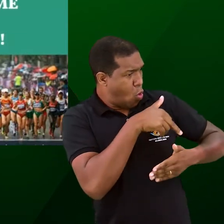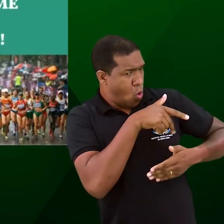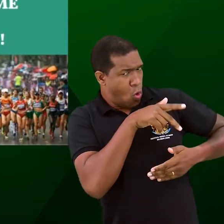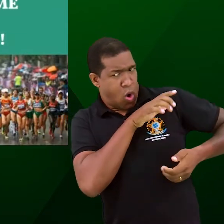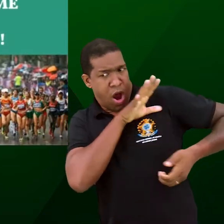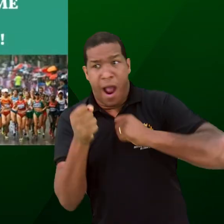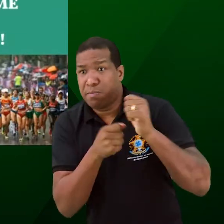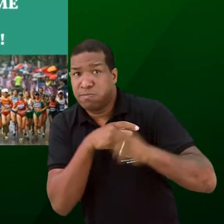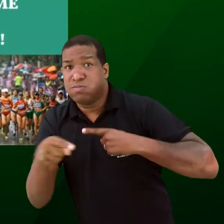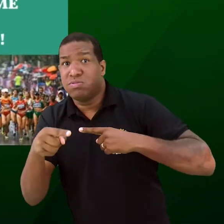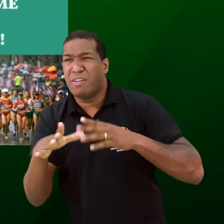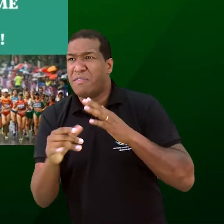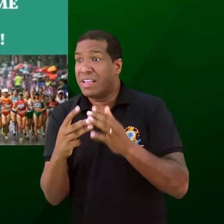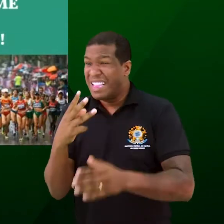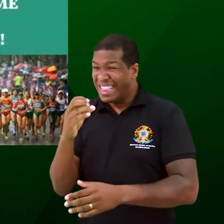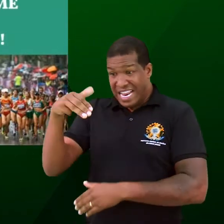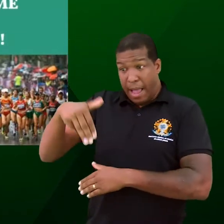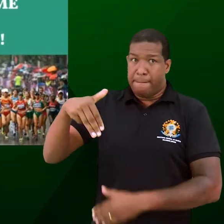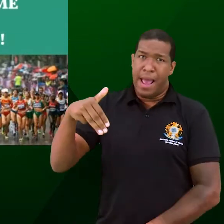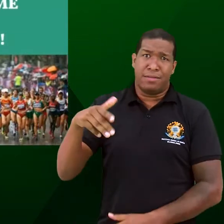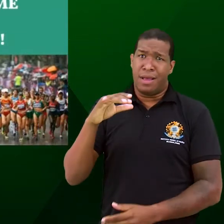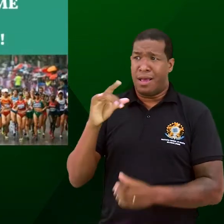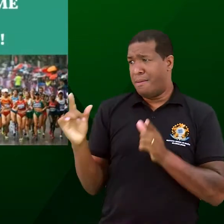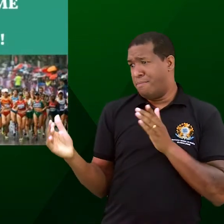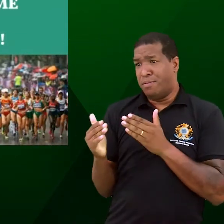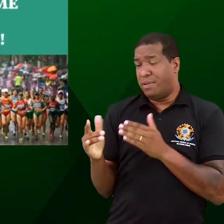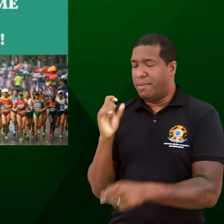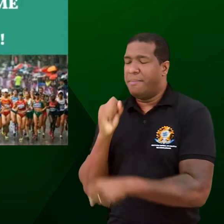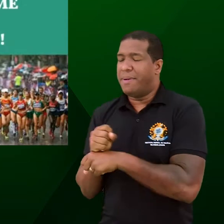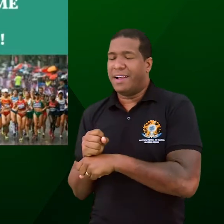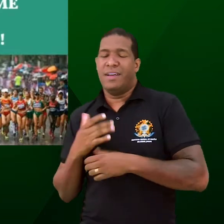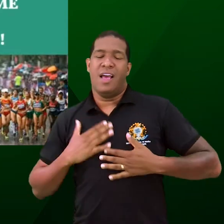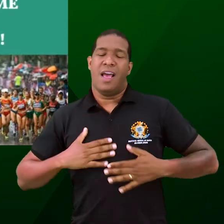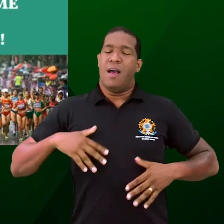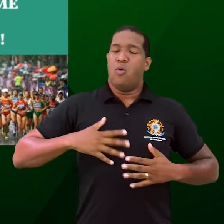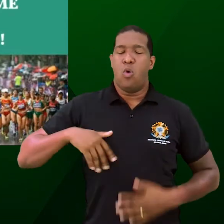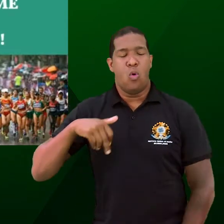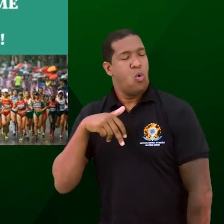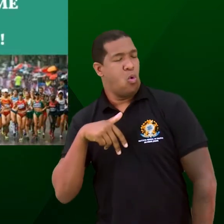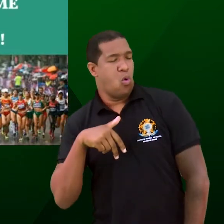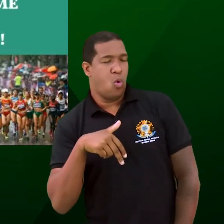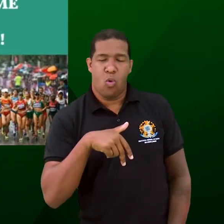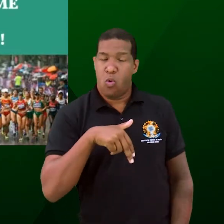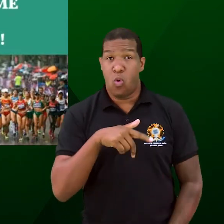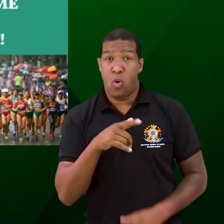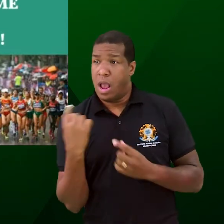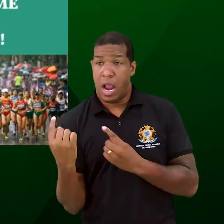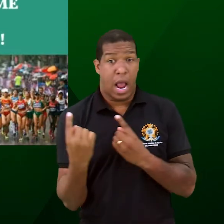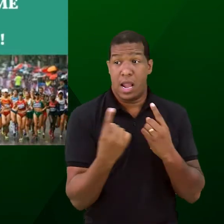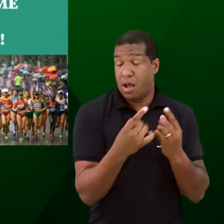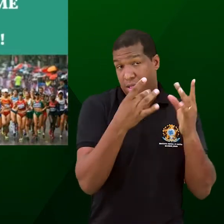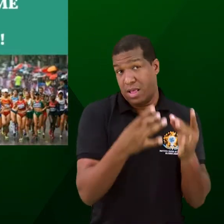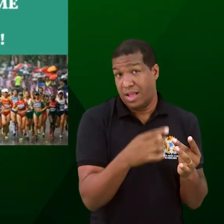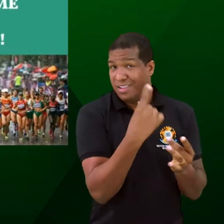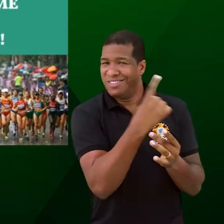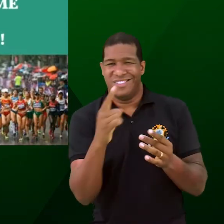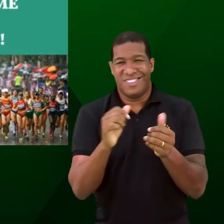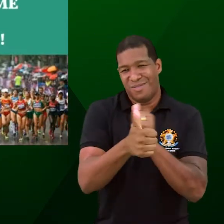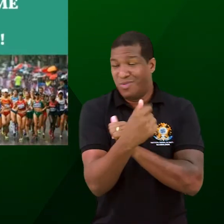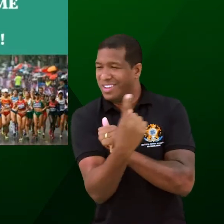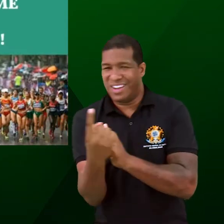né? Toda corrida, toda atividade física, de maneira geral, acaba gerando algum tipo de microlesão, que a gente fala. Tem lesões que não são